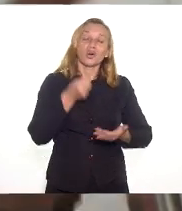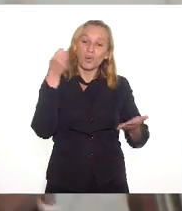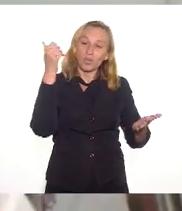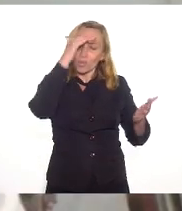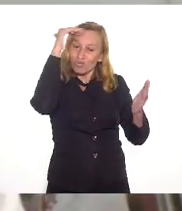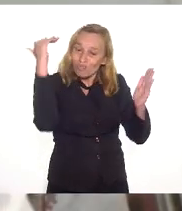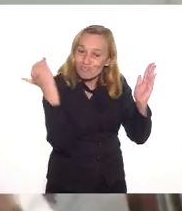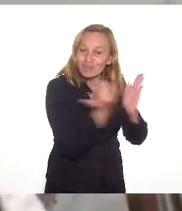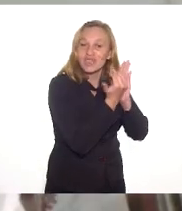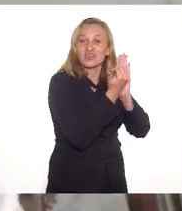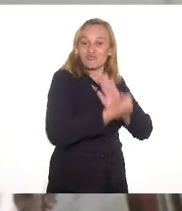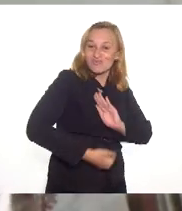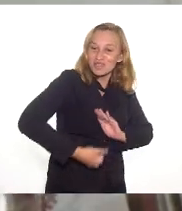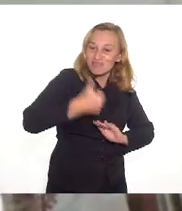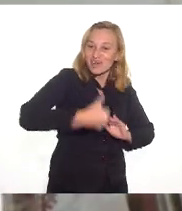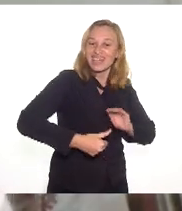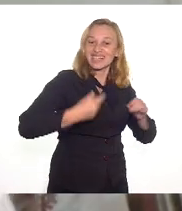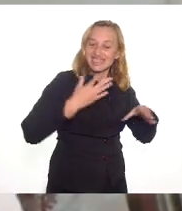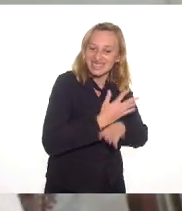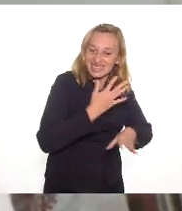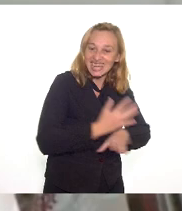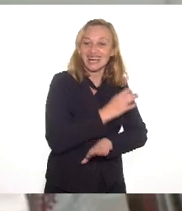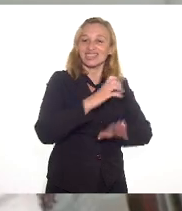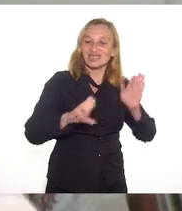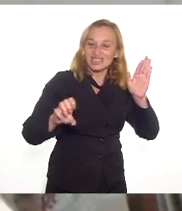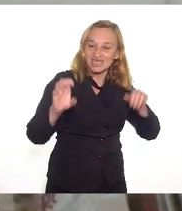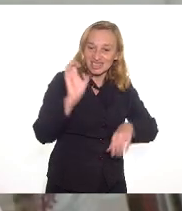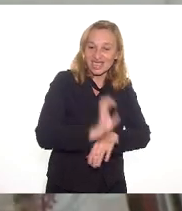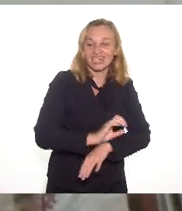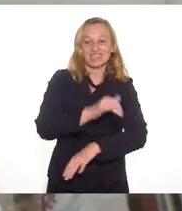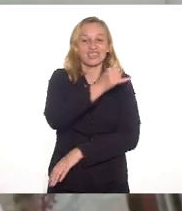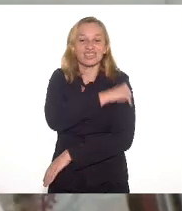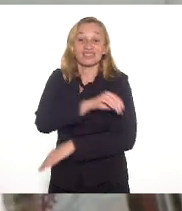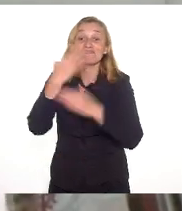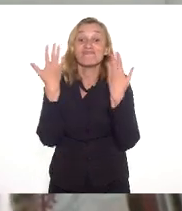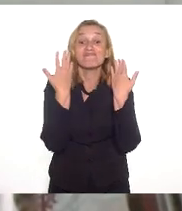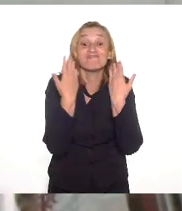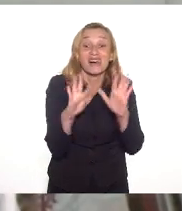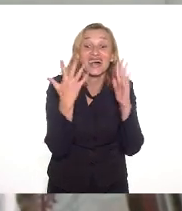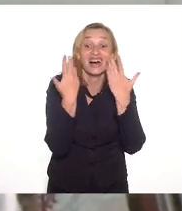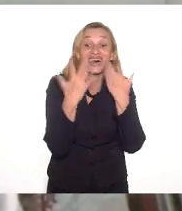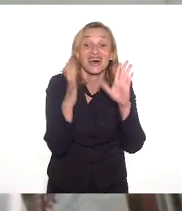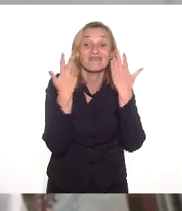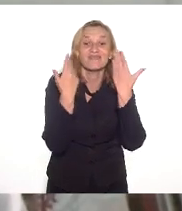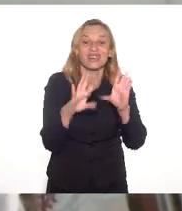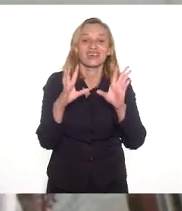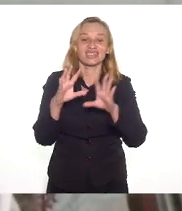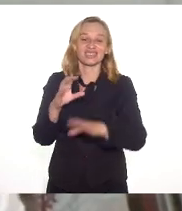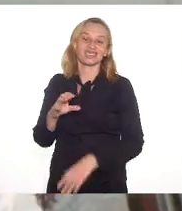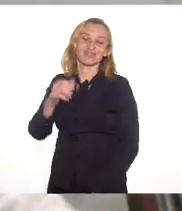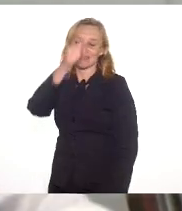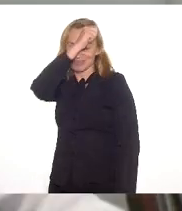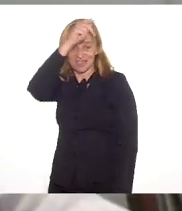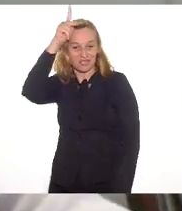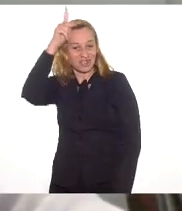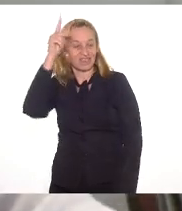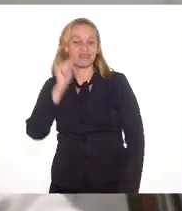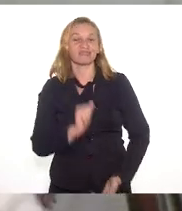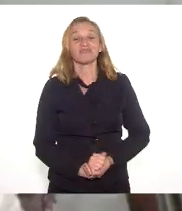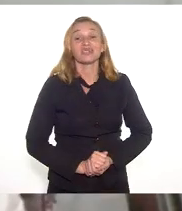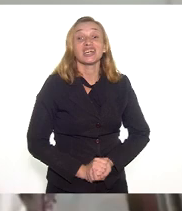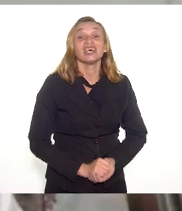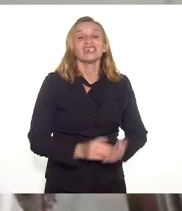primeira cidade do estado do Rio de Janeiro que está cumprindo a lei efetivamente. Parabéns, prefeito Vinícius Clausen. Quero dizer